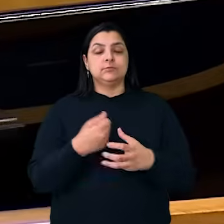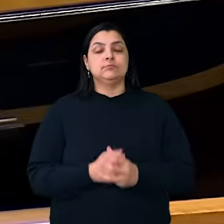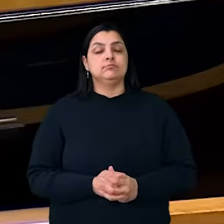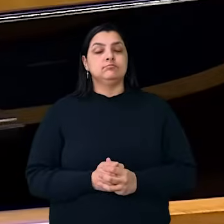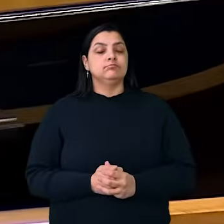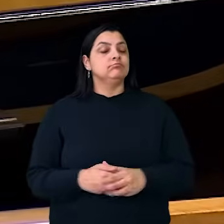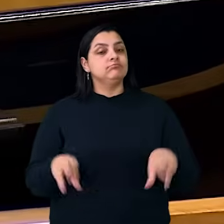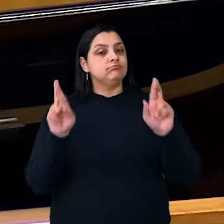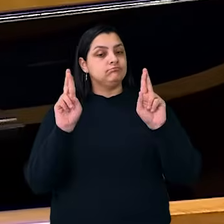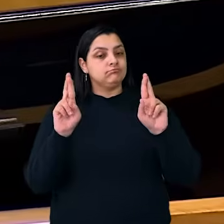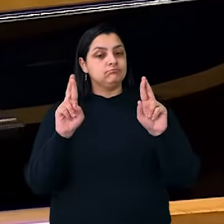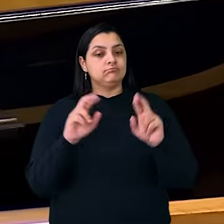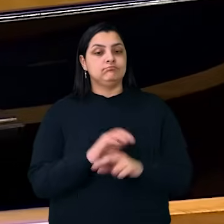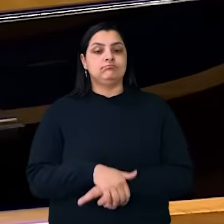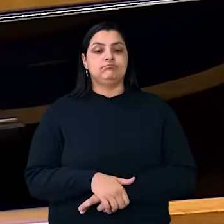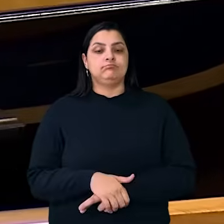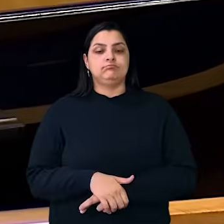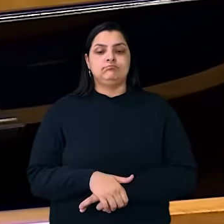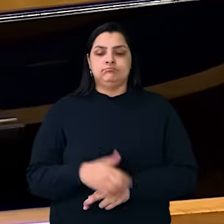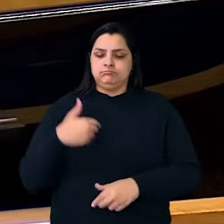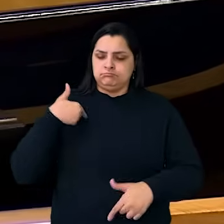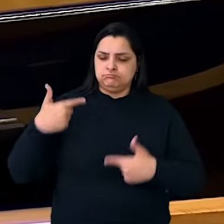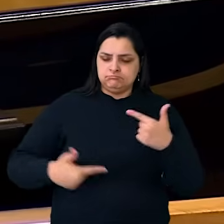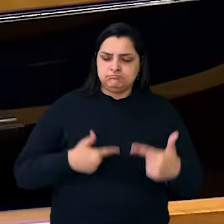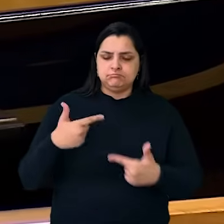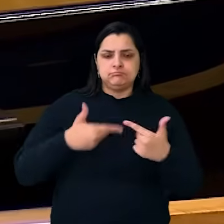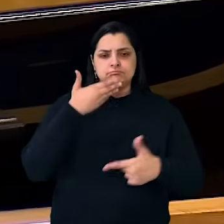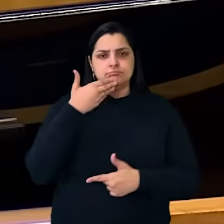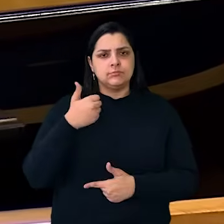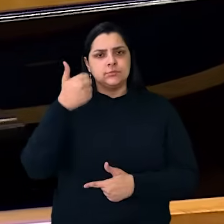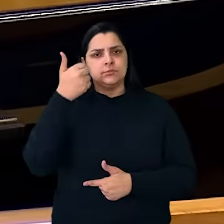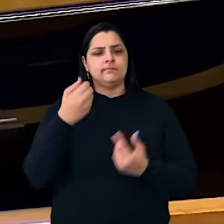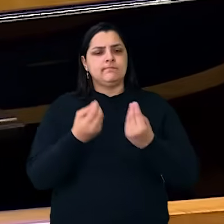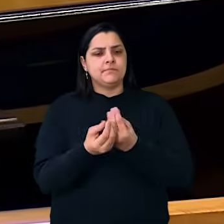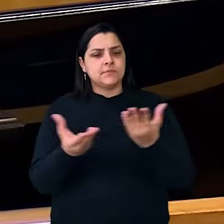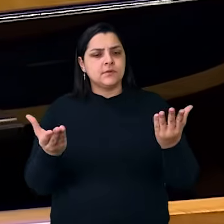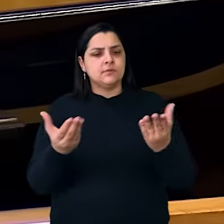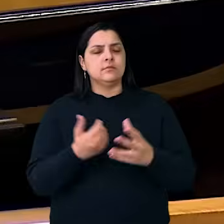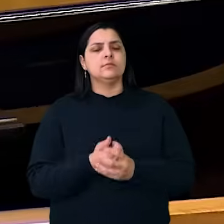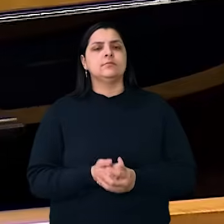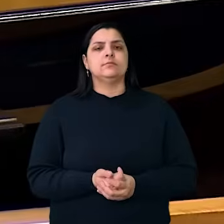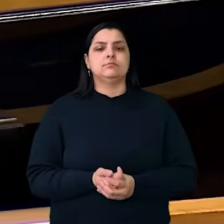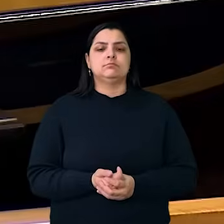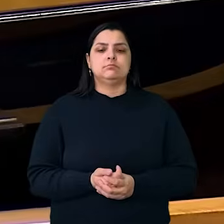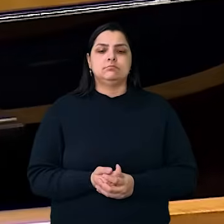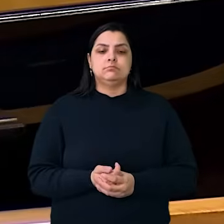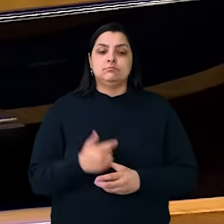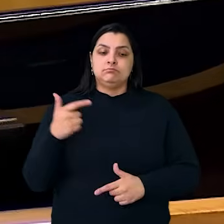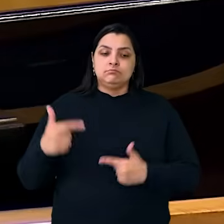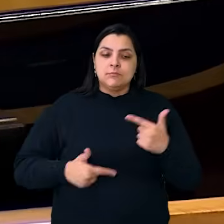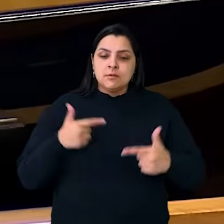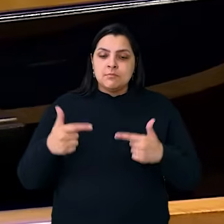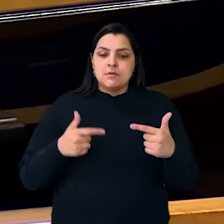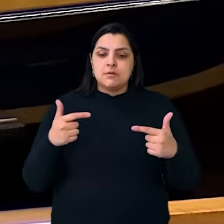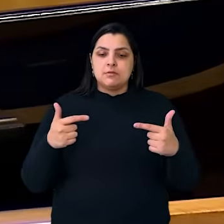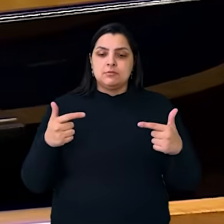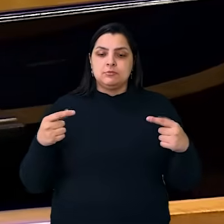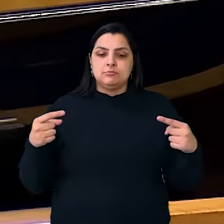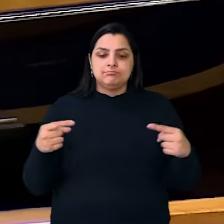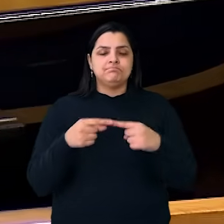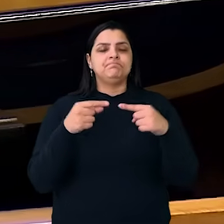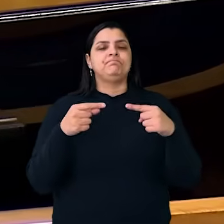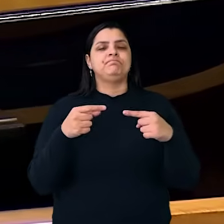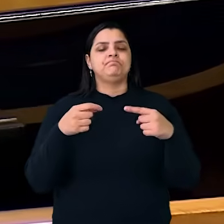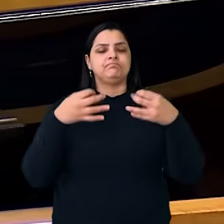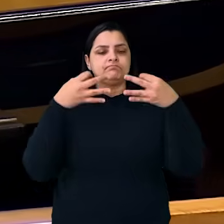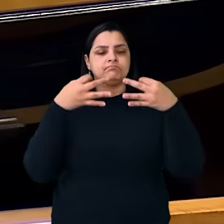eu espero fazer o meu melhor, entregar um trabalho